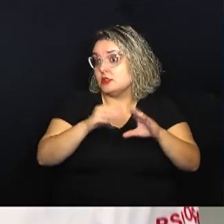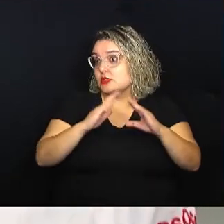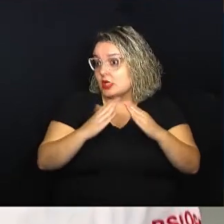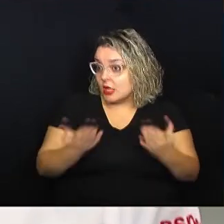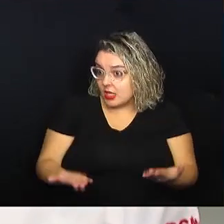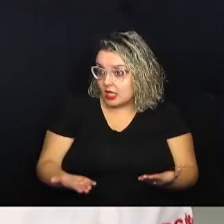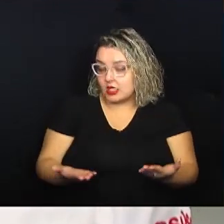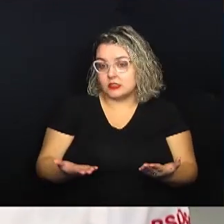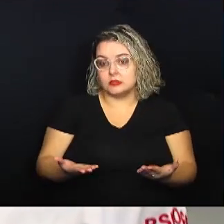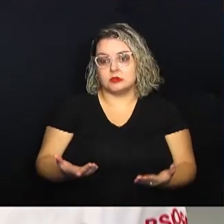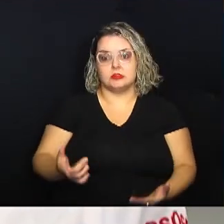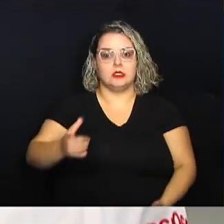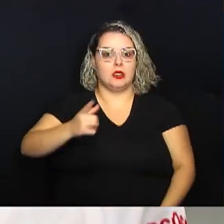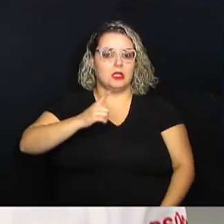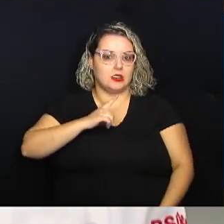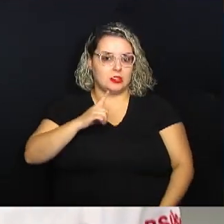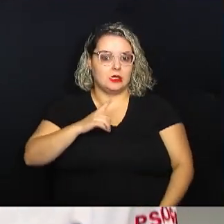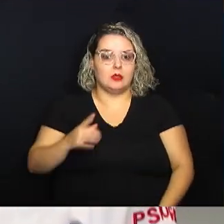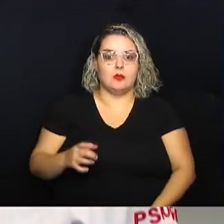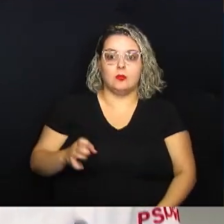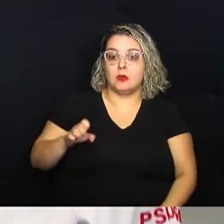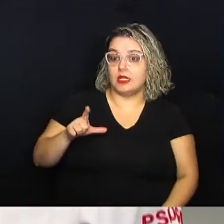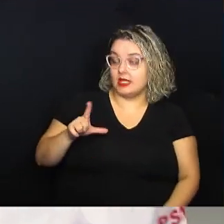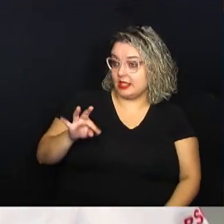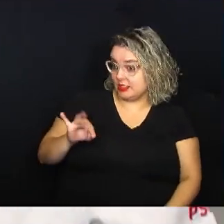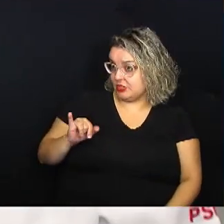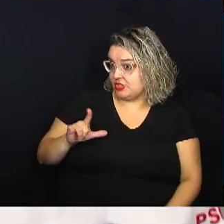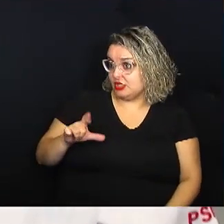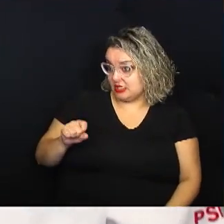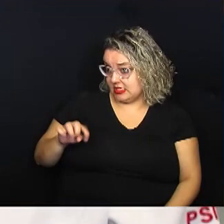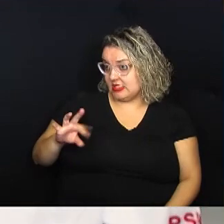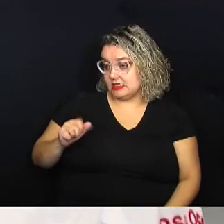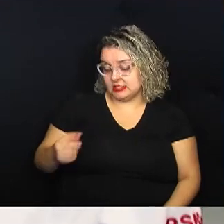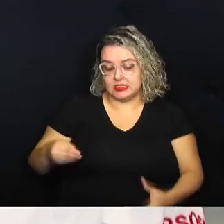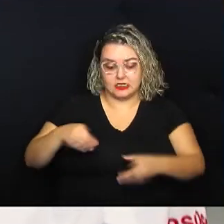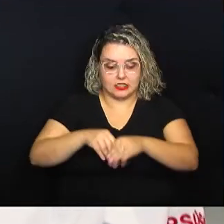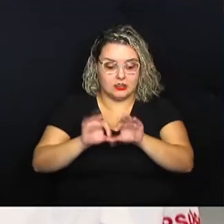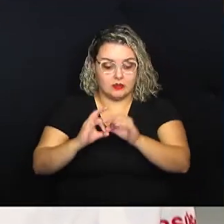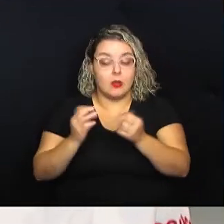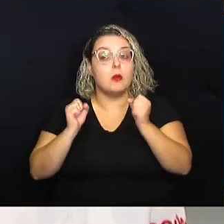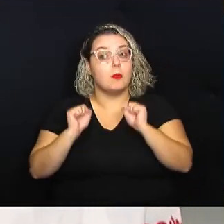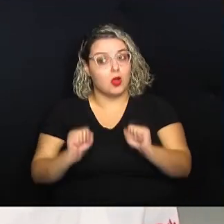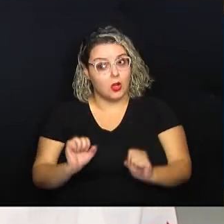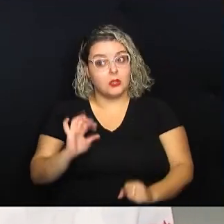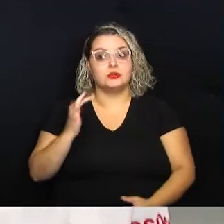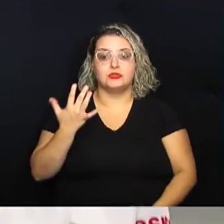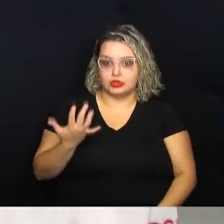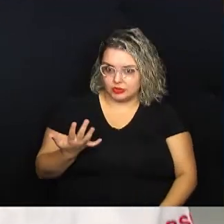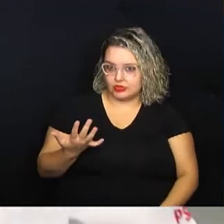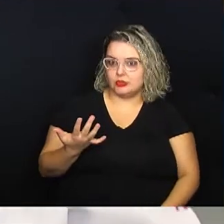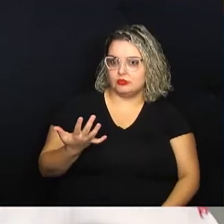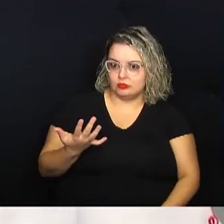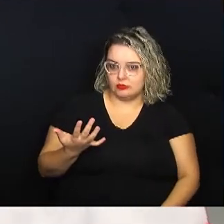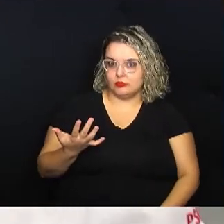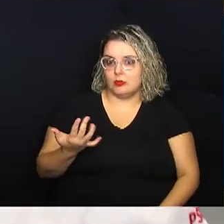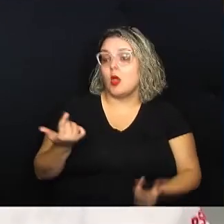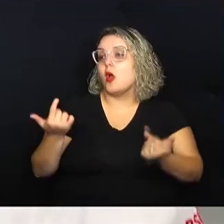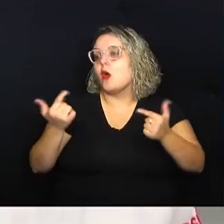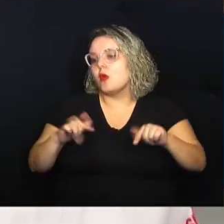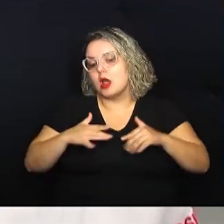algum etilista, né, na família pode acontecer de ter um ambiente